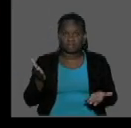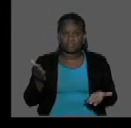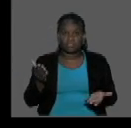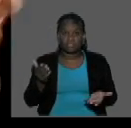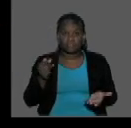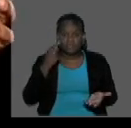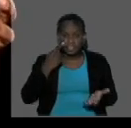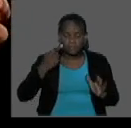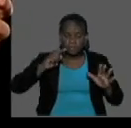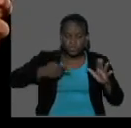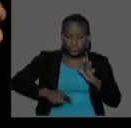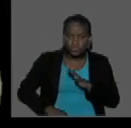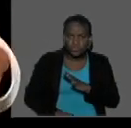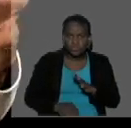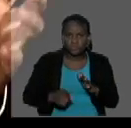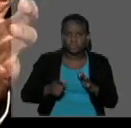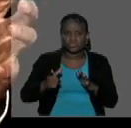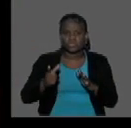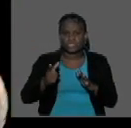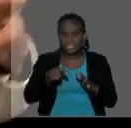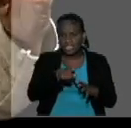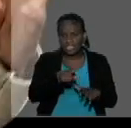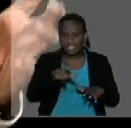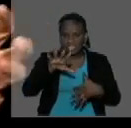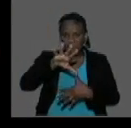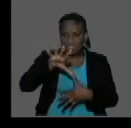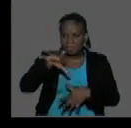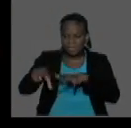saber a complexidade, o estrago que o